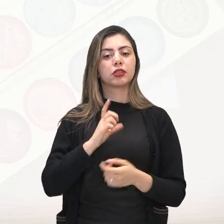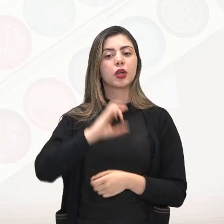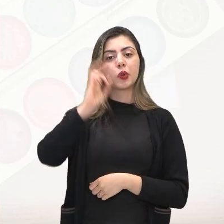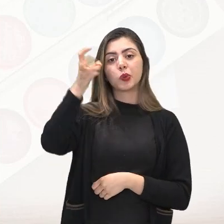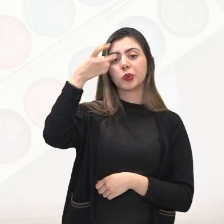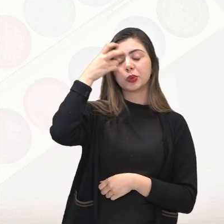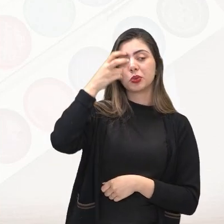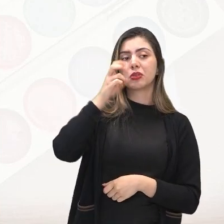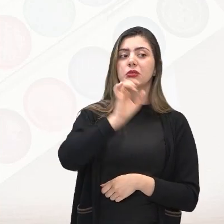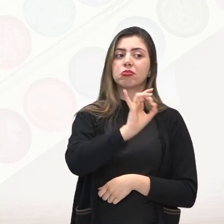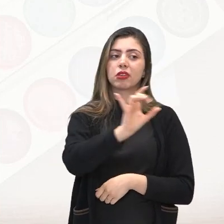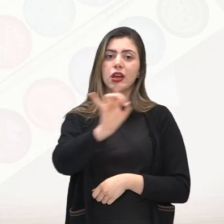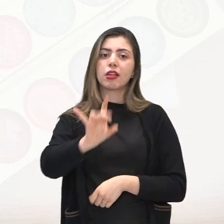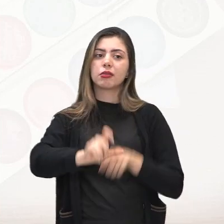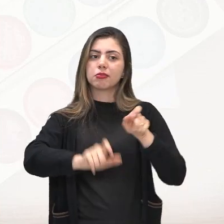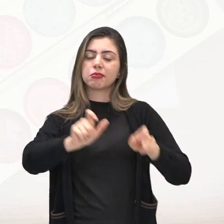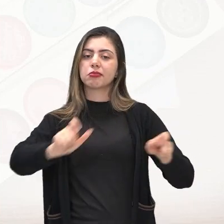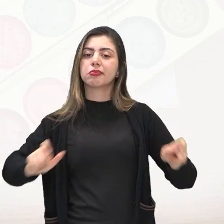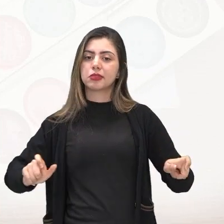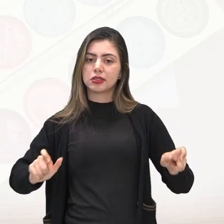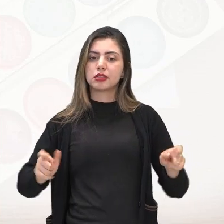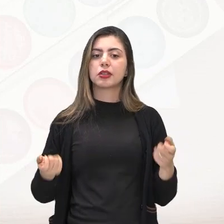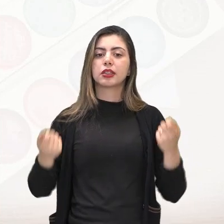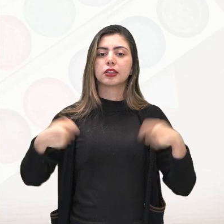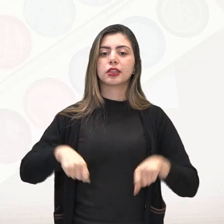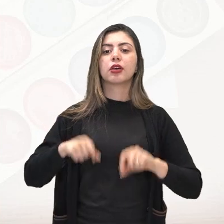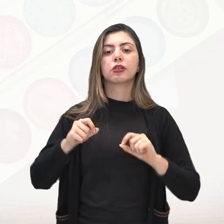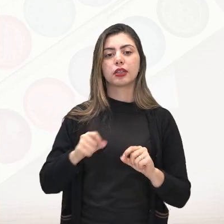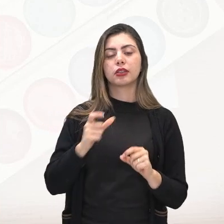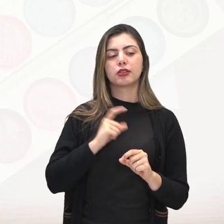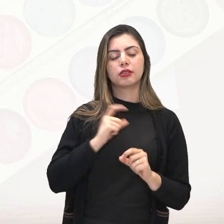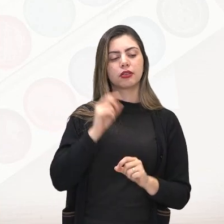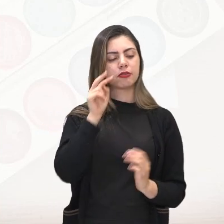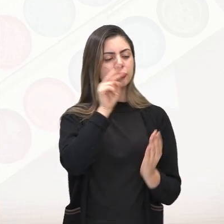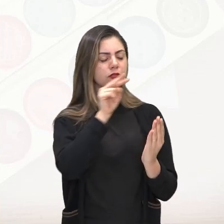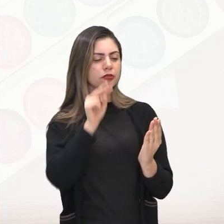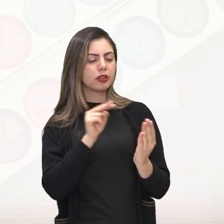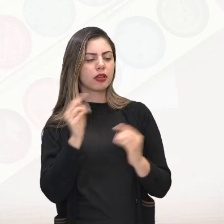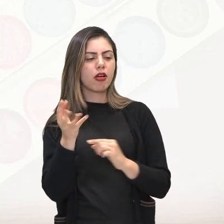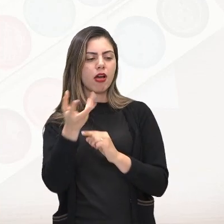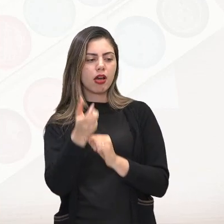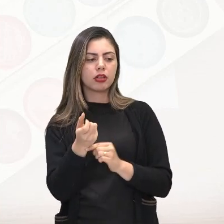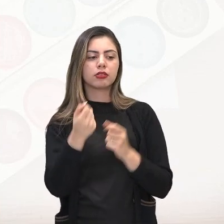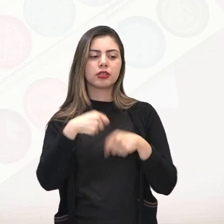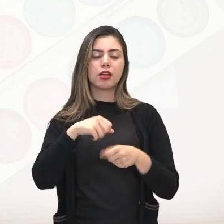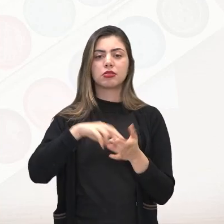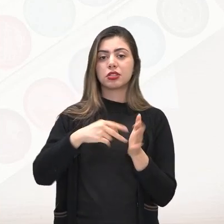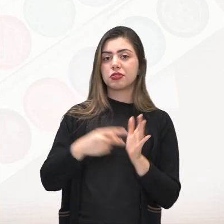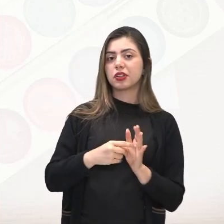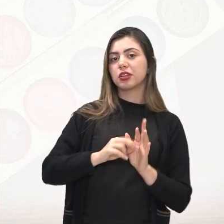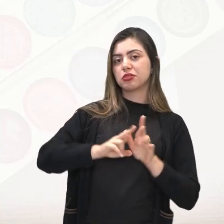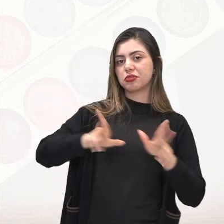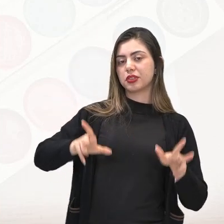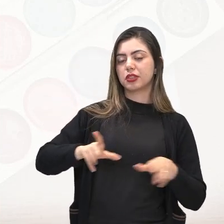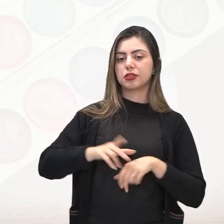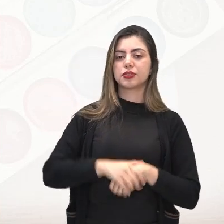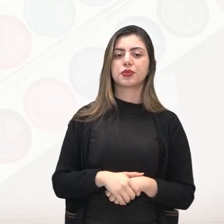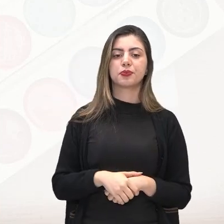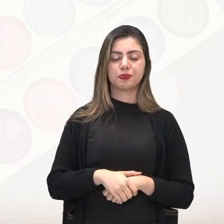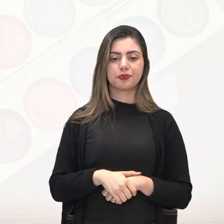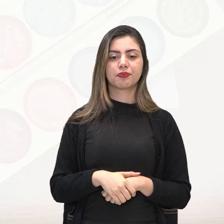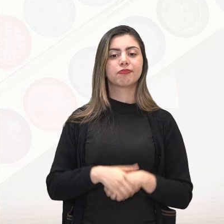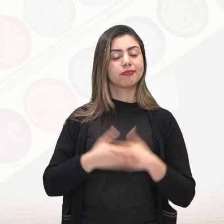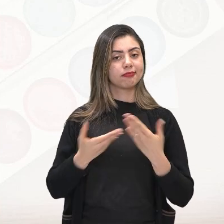cada pessoa pode atribuir sentidos diferentes a cada uma delas. Sim,